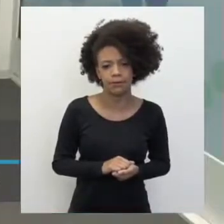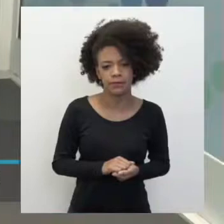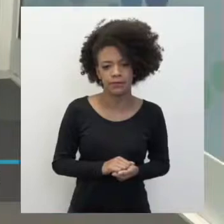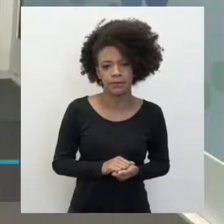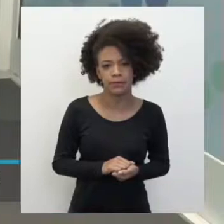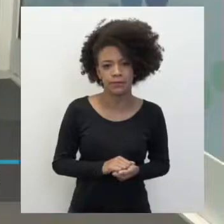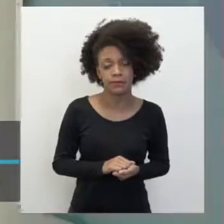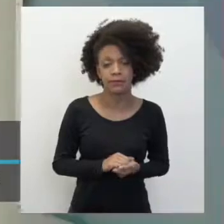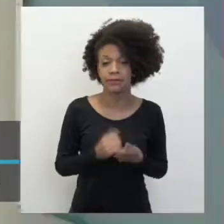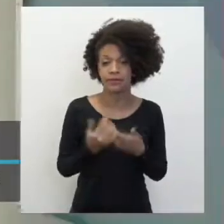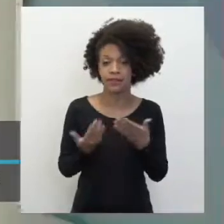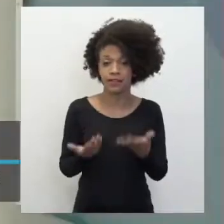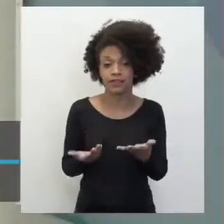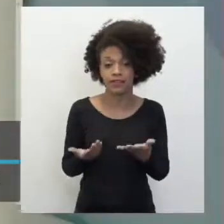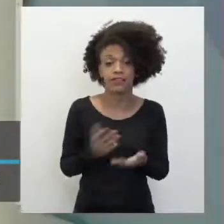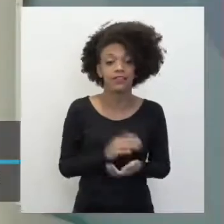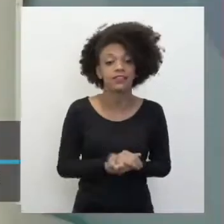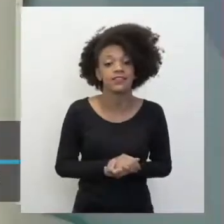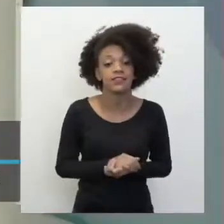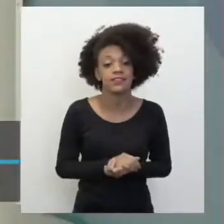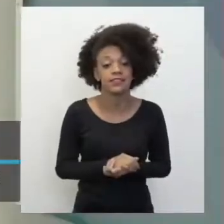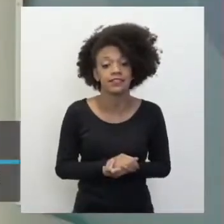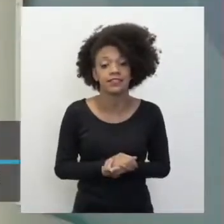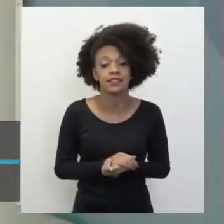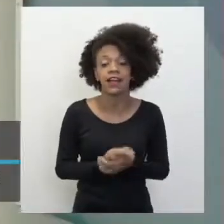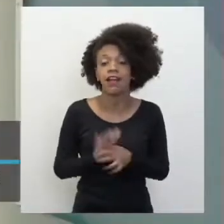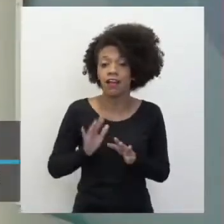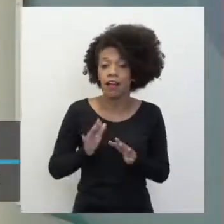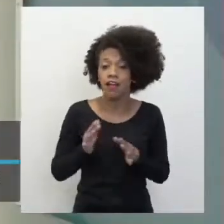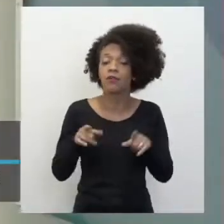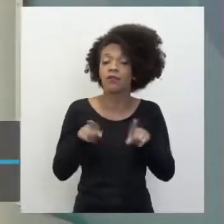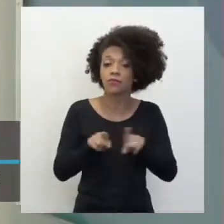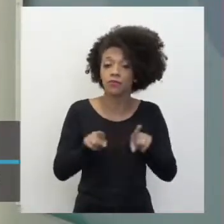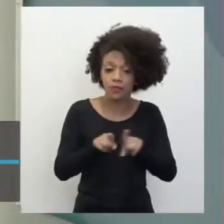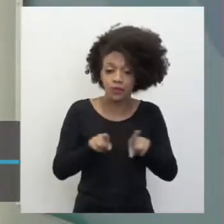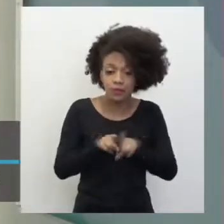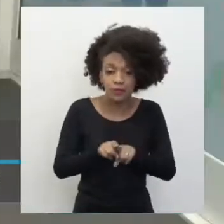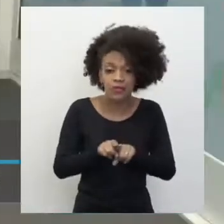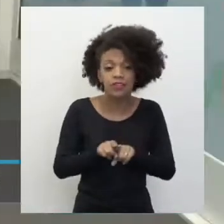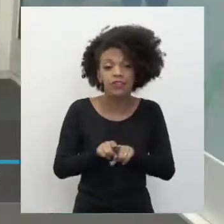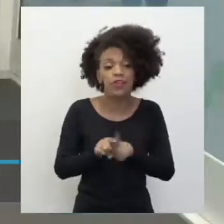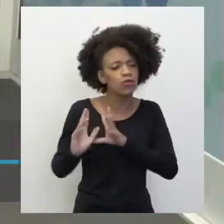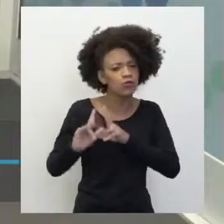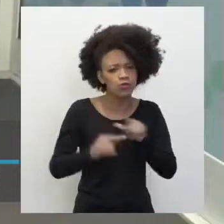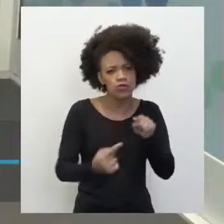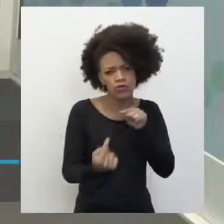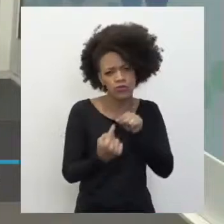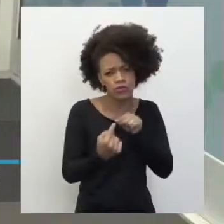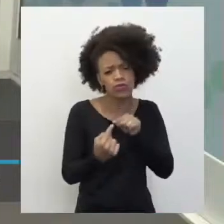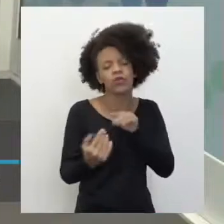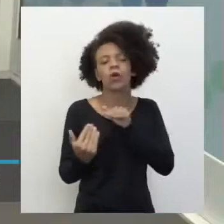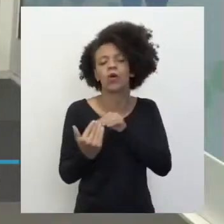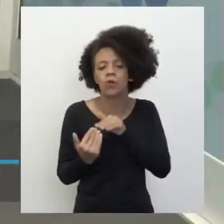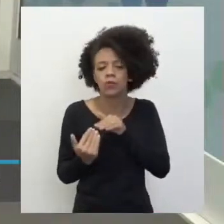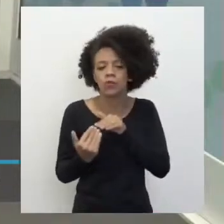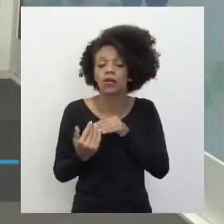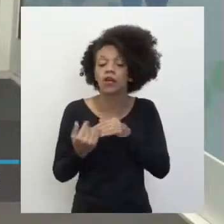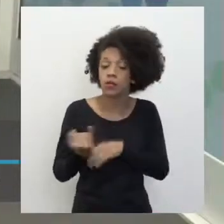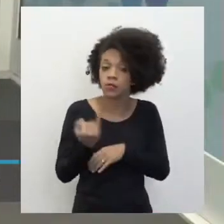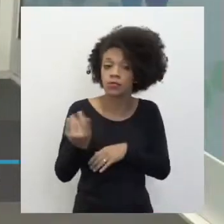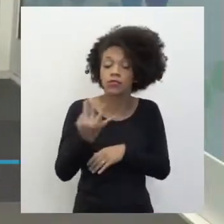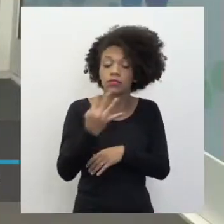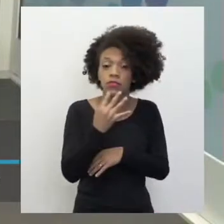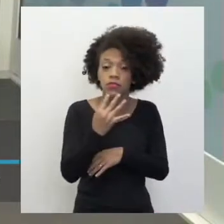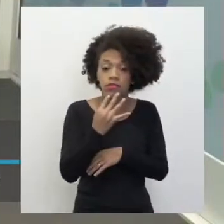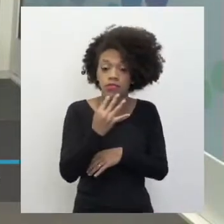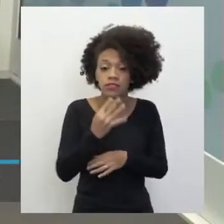Pro Maria, não vou repetir, mas você tem razão no que você está falando. Eu também vi aqui. Okay. Acho que todo mundo vai concordar. Tá vendo como é importante conhecer, né, Deia? É isso aí,